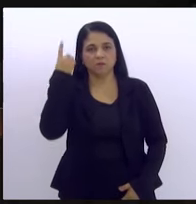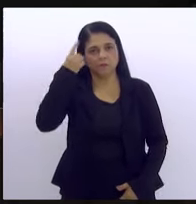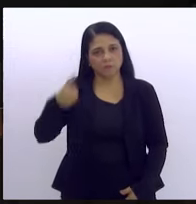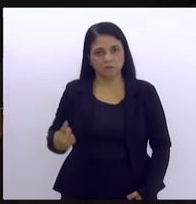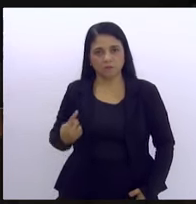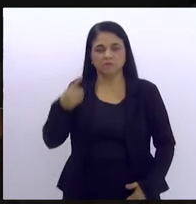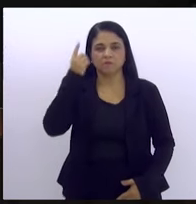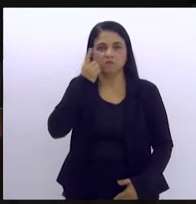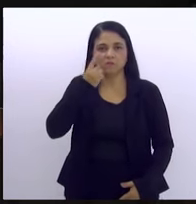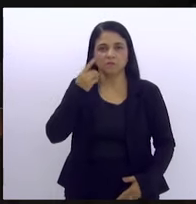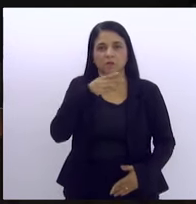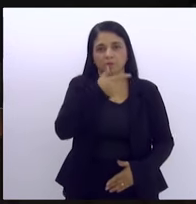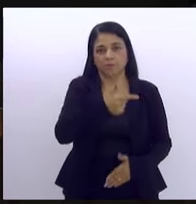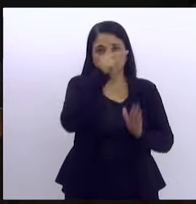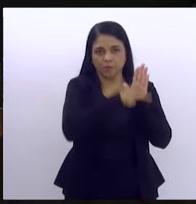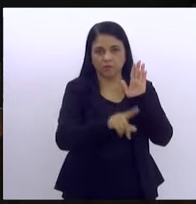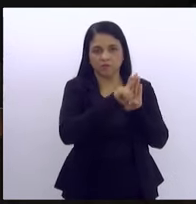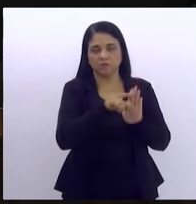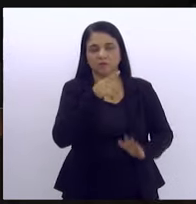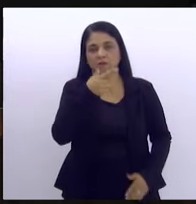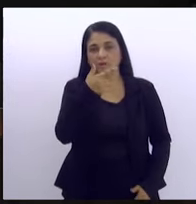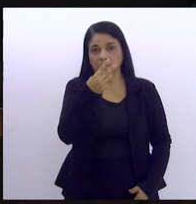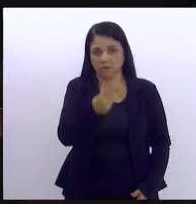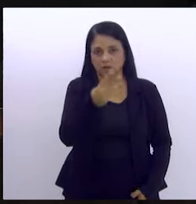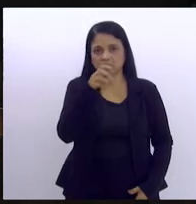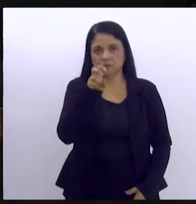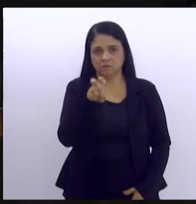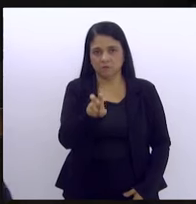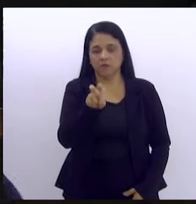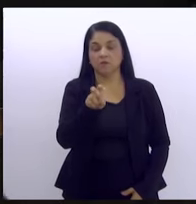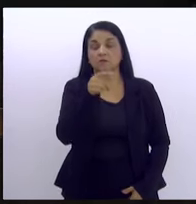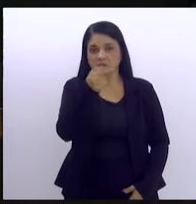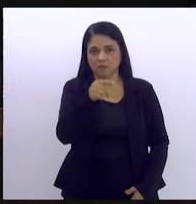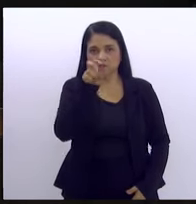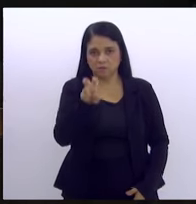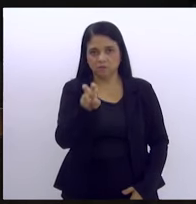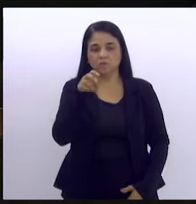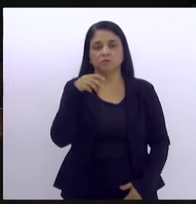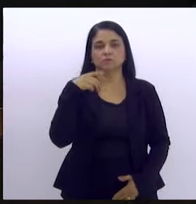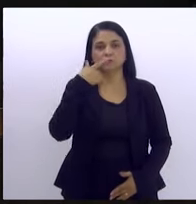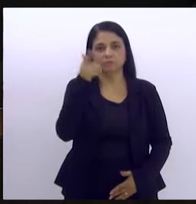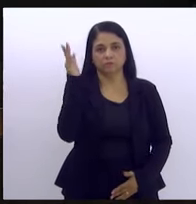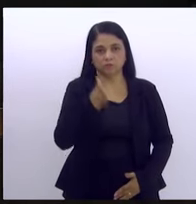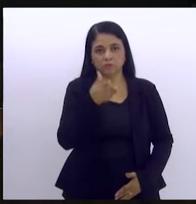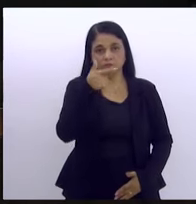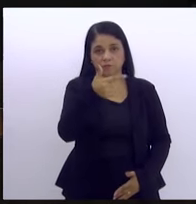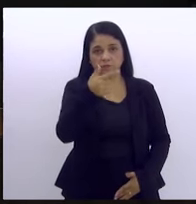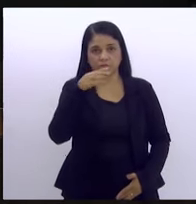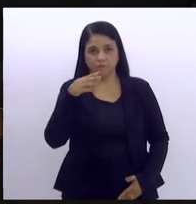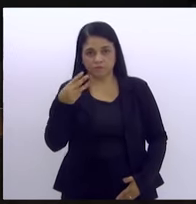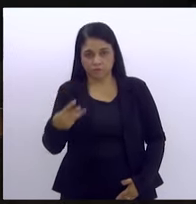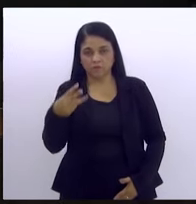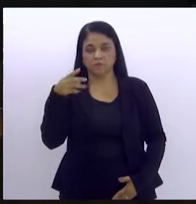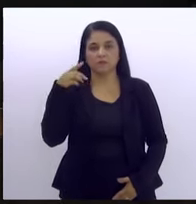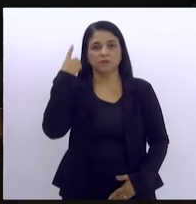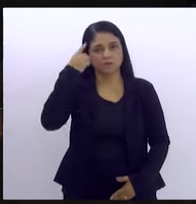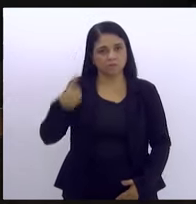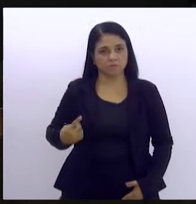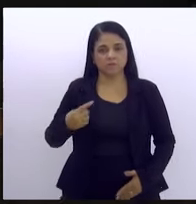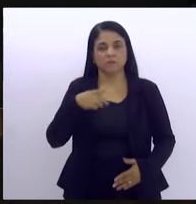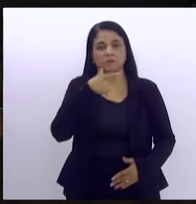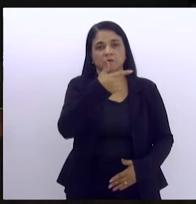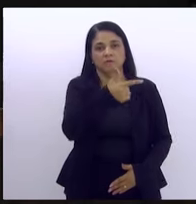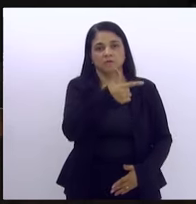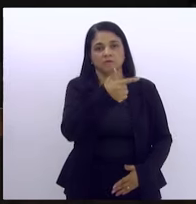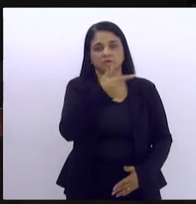Balbi. O projeto de lei número 375, de 23, da deputada Dani Balbi. Projeto de lei número